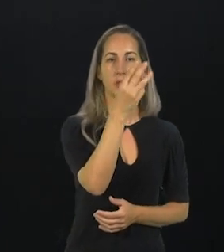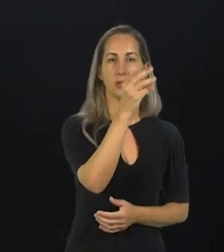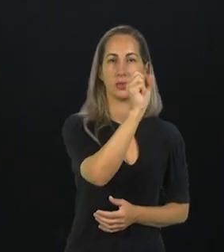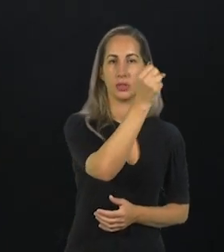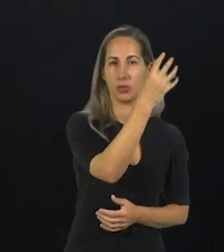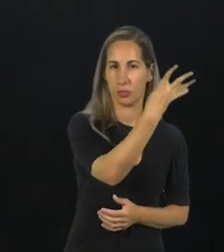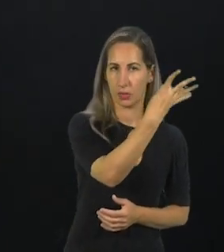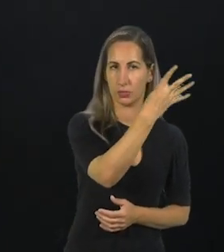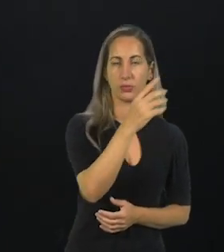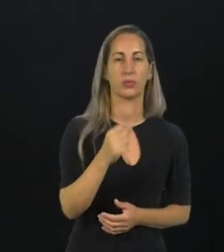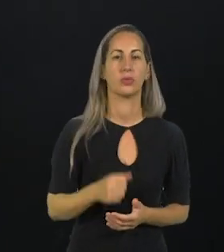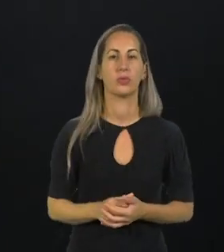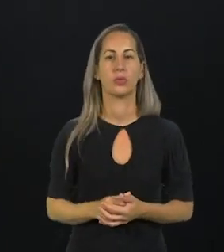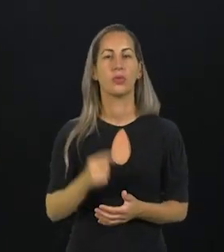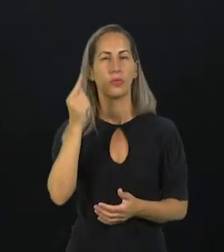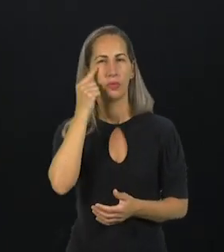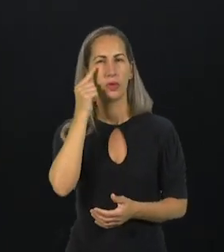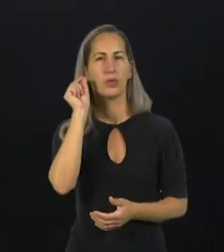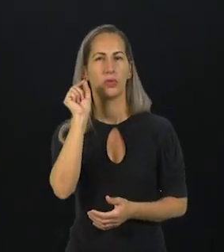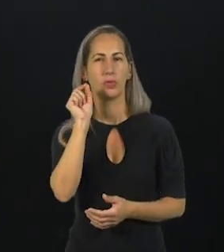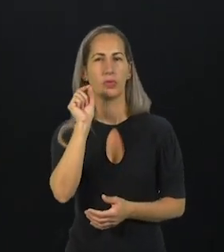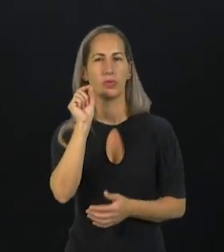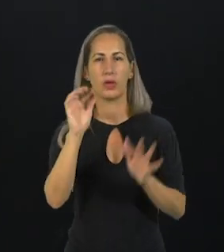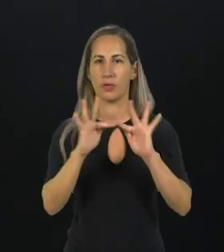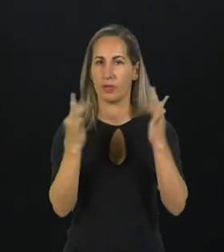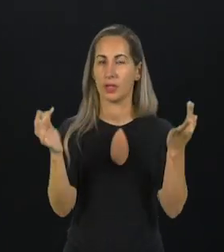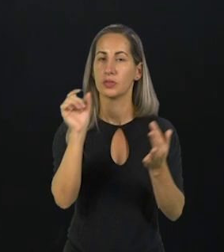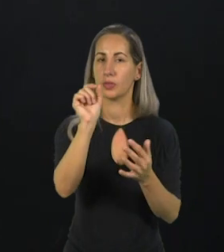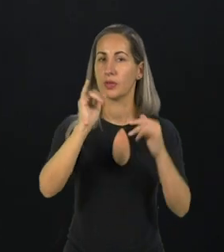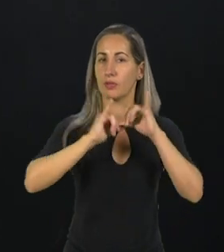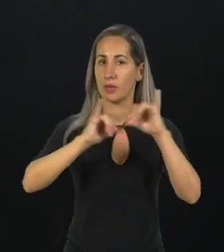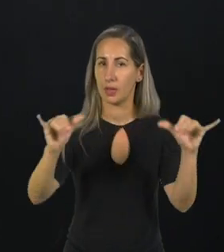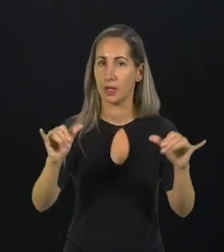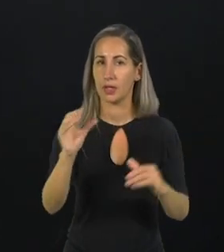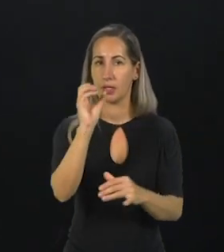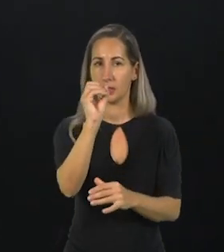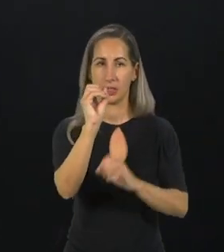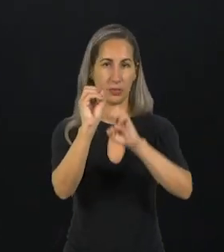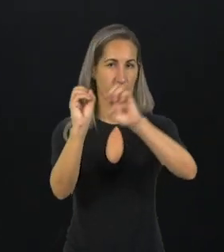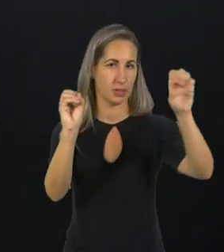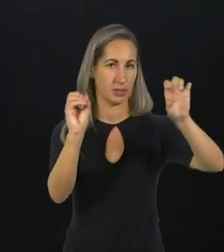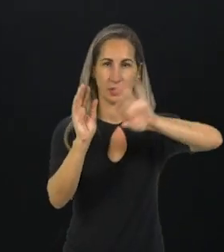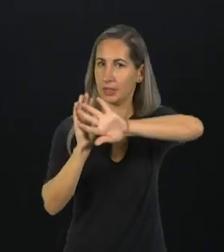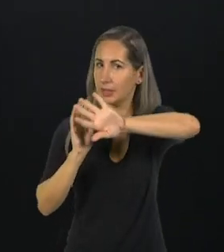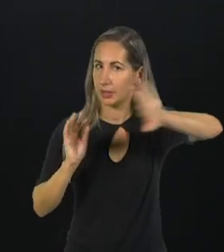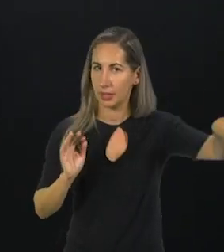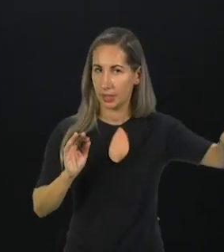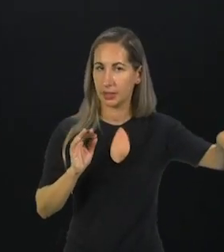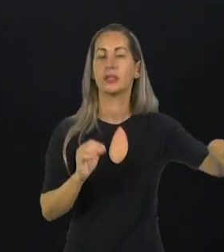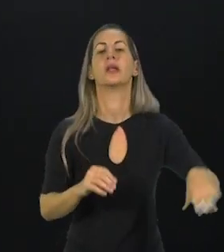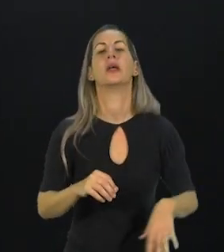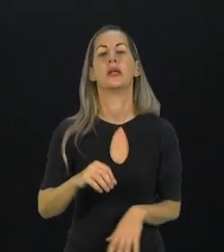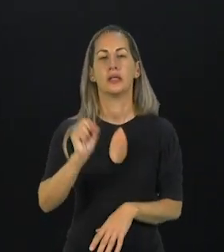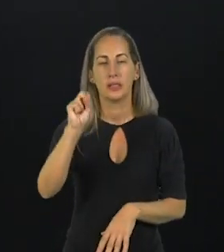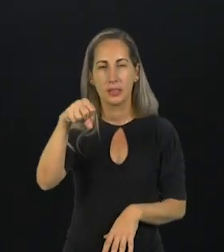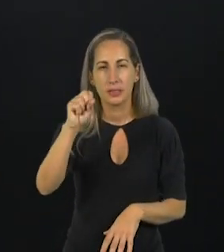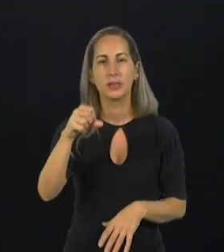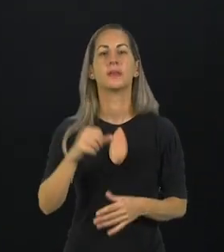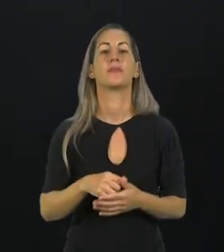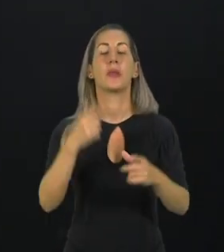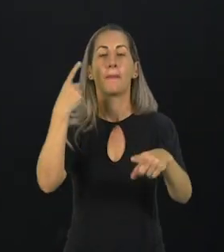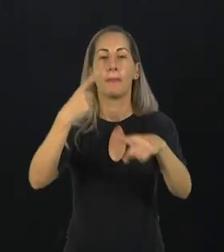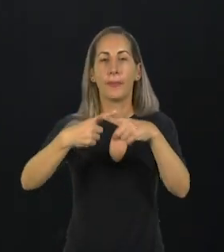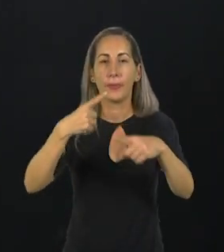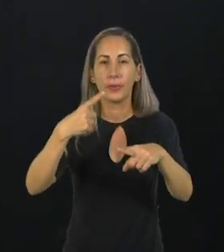0,06.384. Vocês já ouviram falar aquele detalhe, né? Aquela frase que diz que o zero à esquerda não vale nada? É o que a gente utiliza aqui.